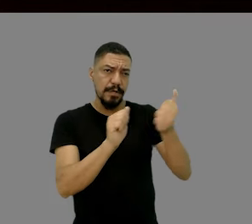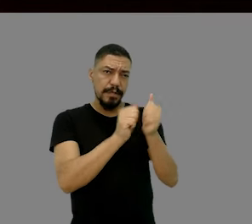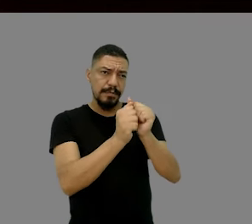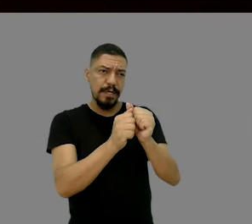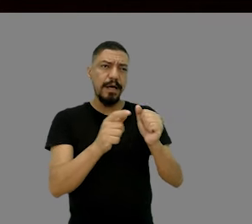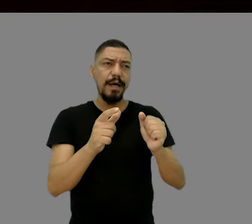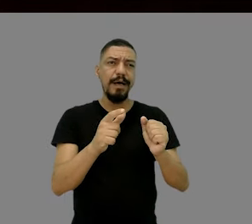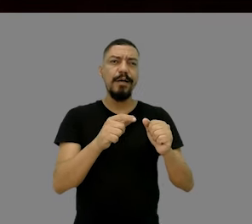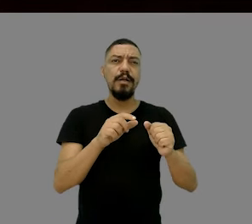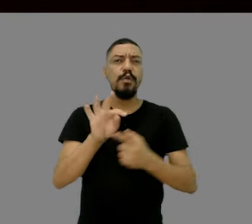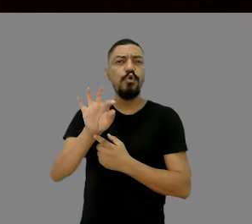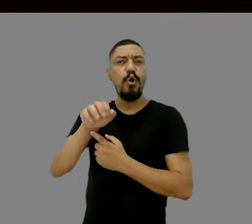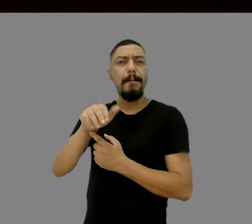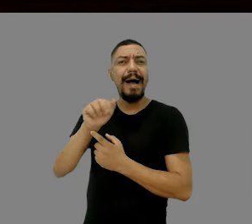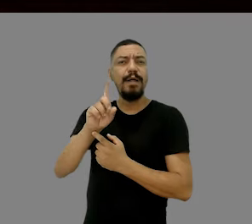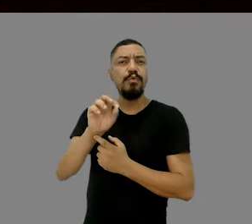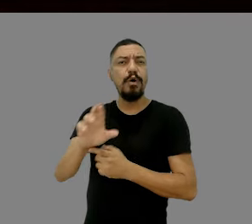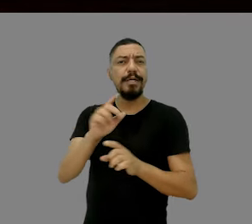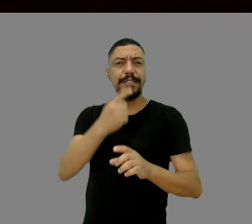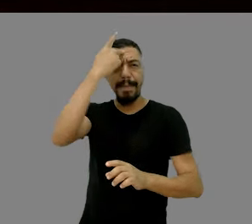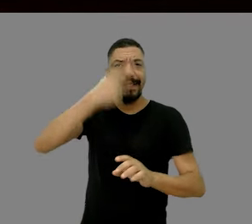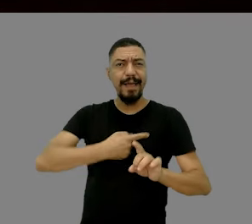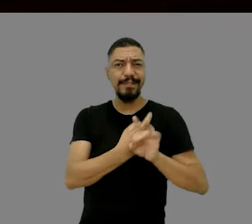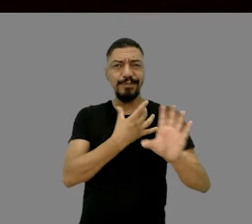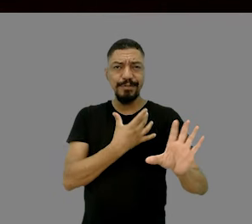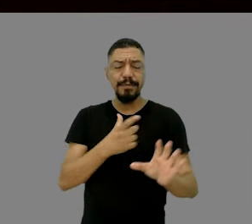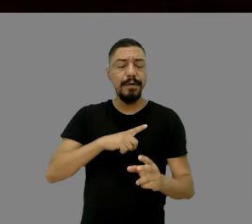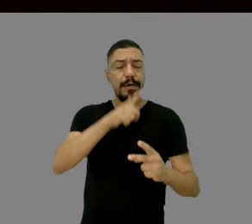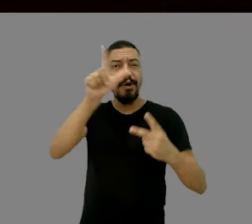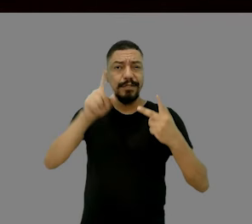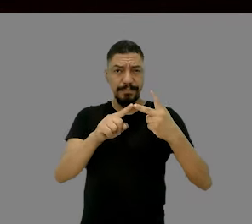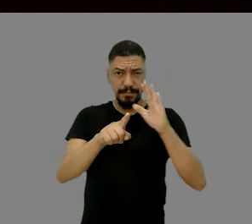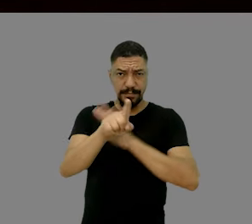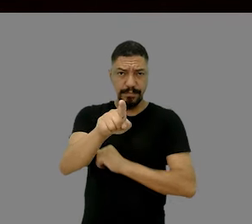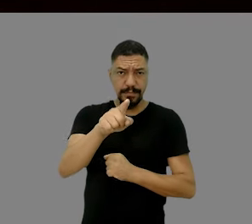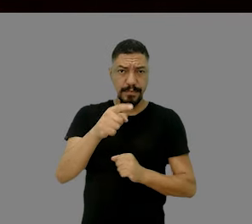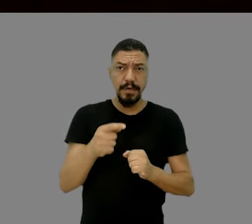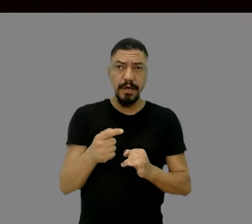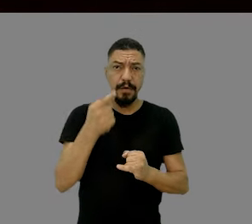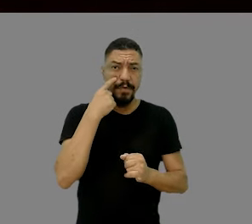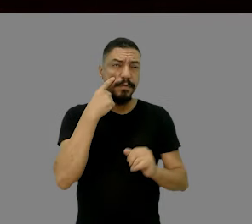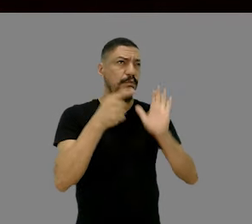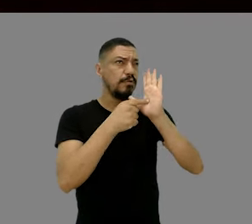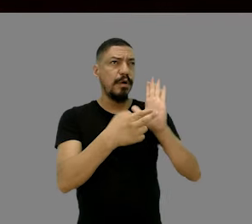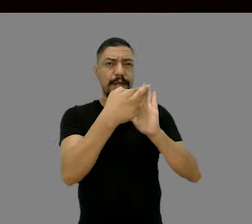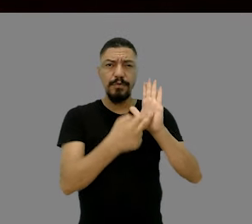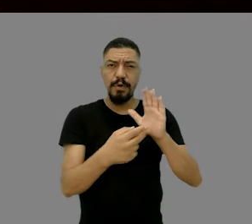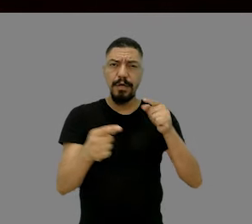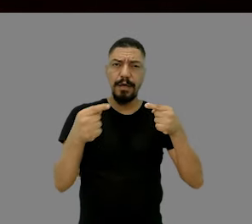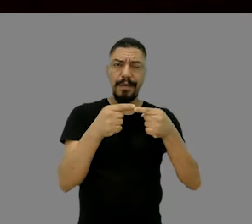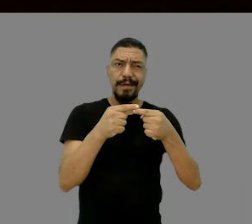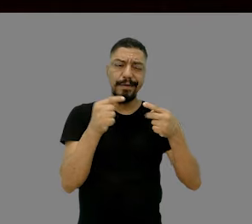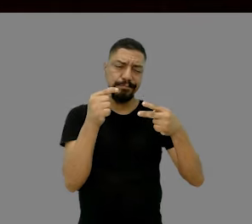você mostrou também o relatório, você falou o número de páginas, né? Mas isso é, pelo menos na cidade onde eu passei o meu projeto, ele tem,